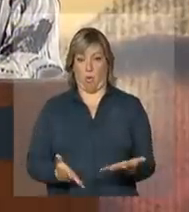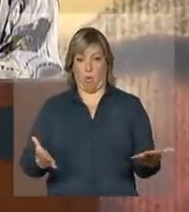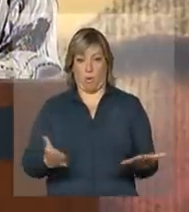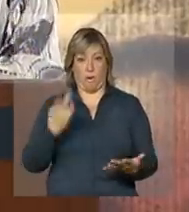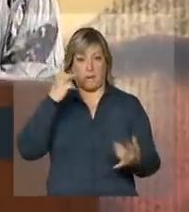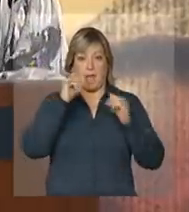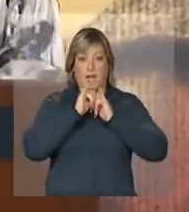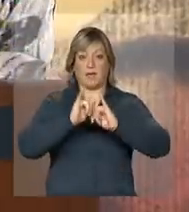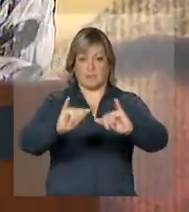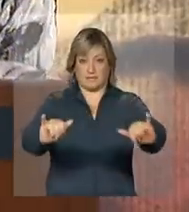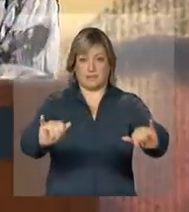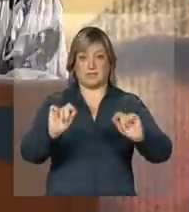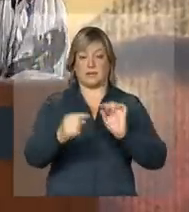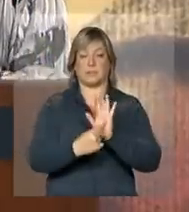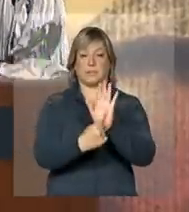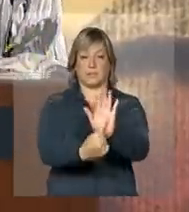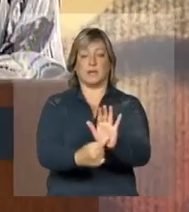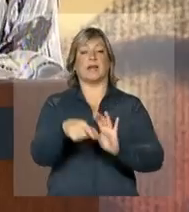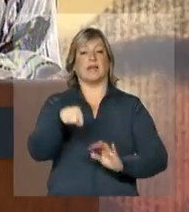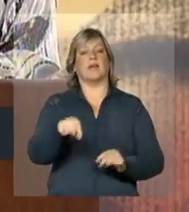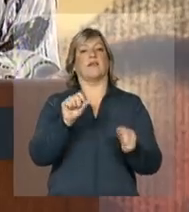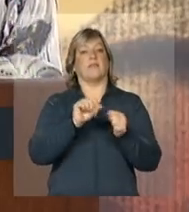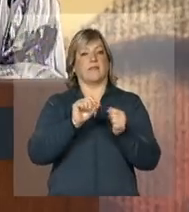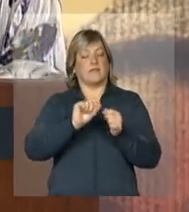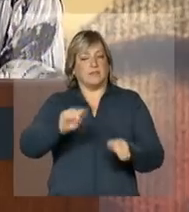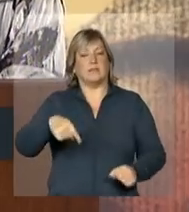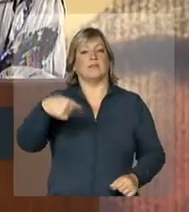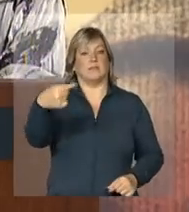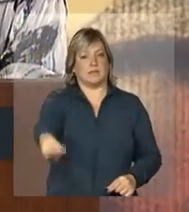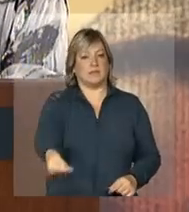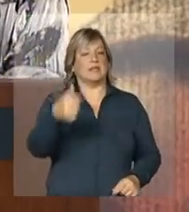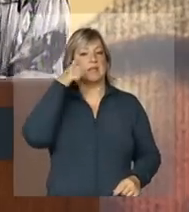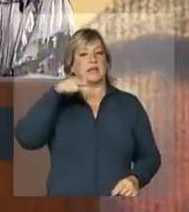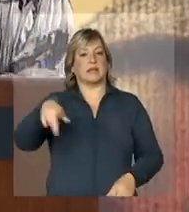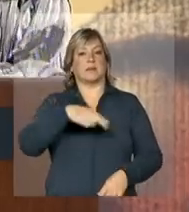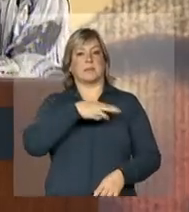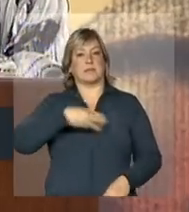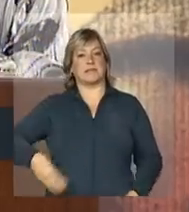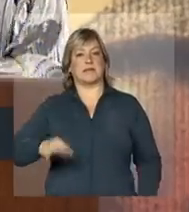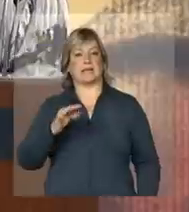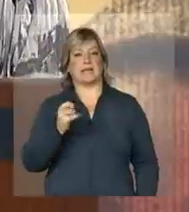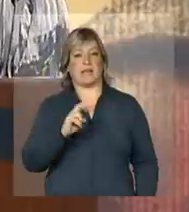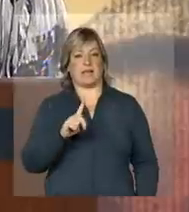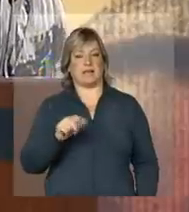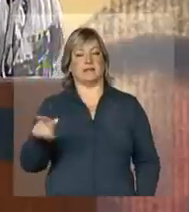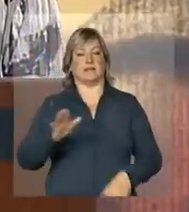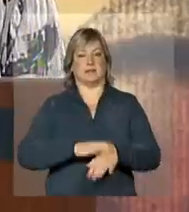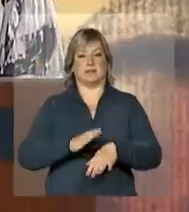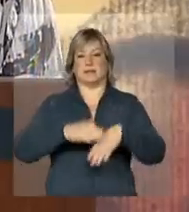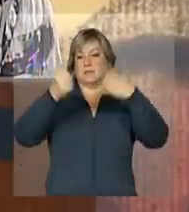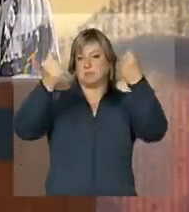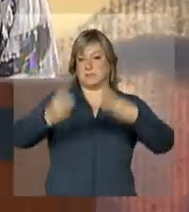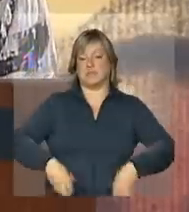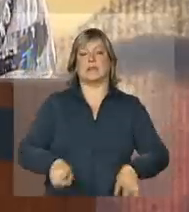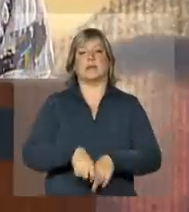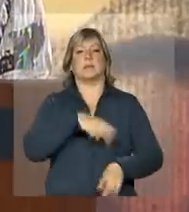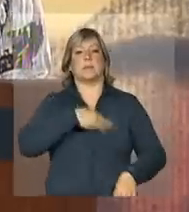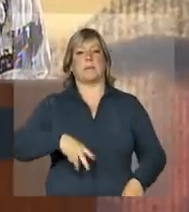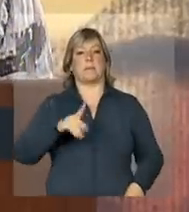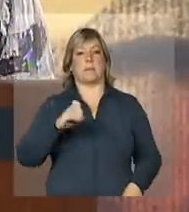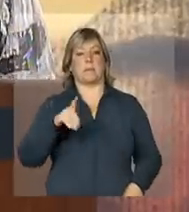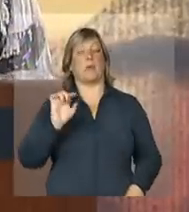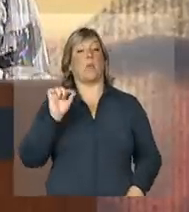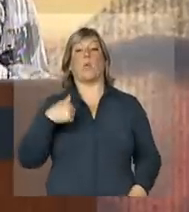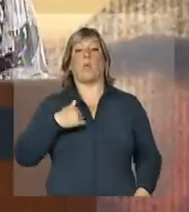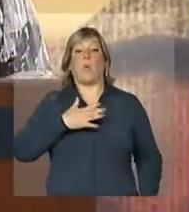anunciar ele será feito posteriormente P ministra Tera e pelo Ministro PEP o que